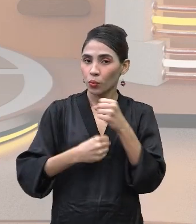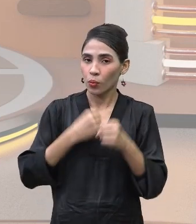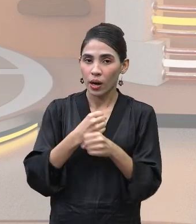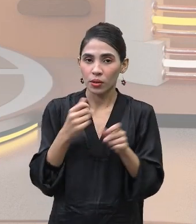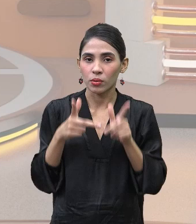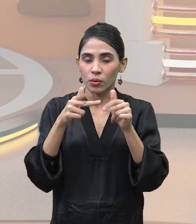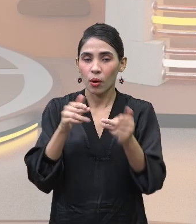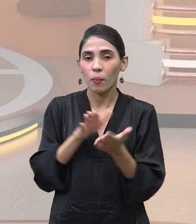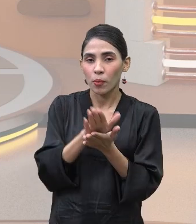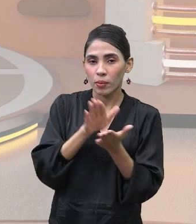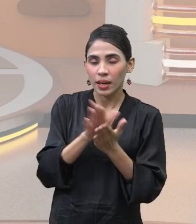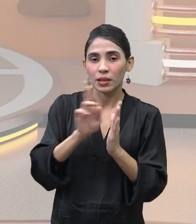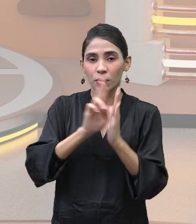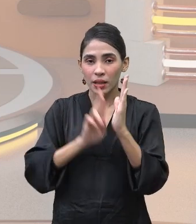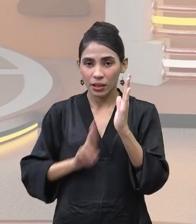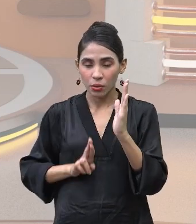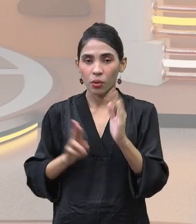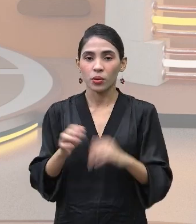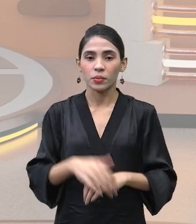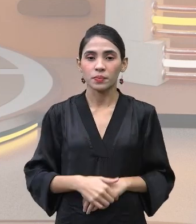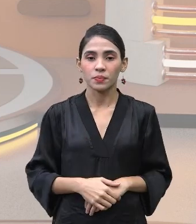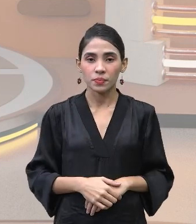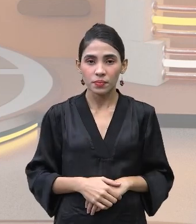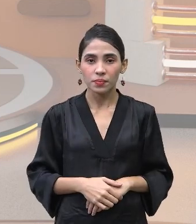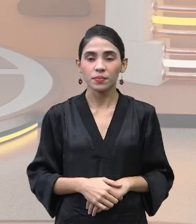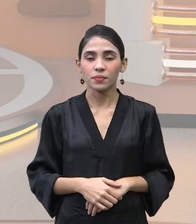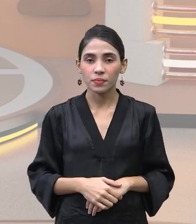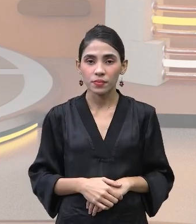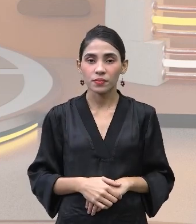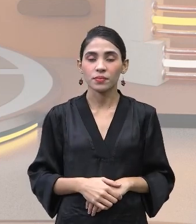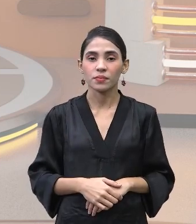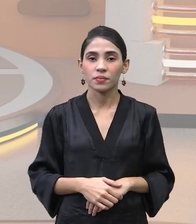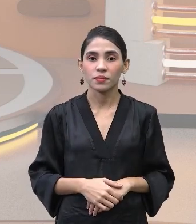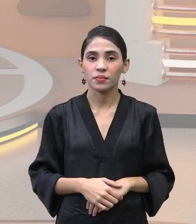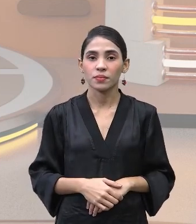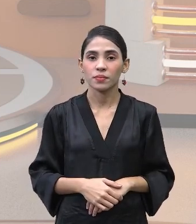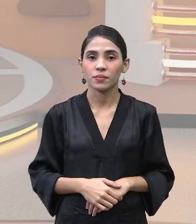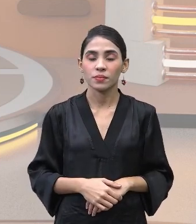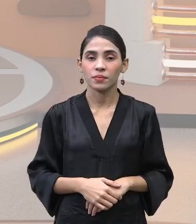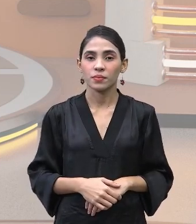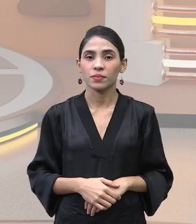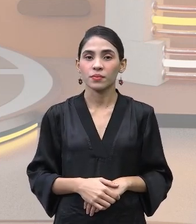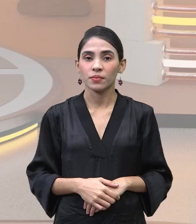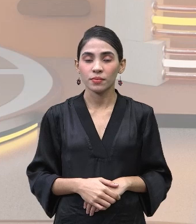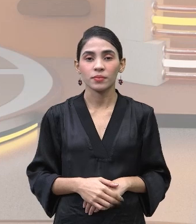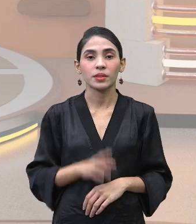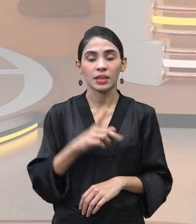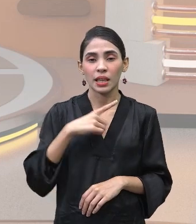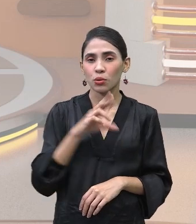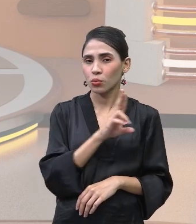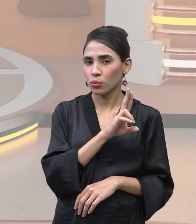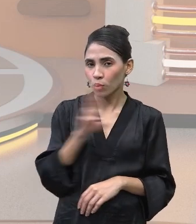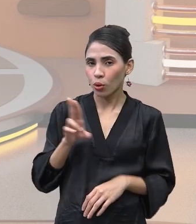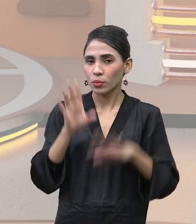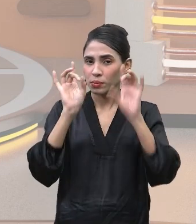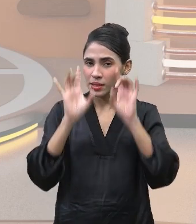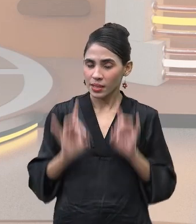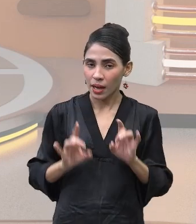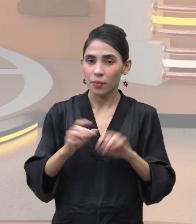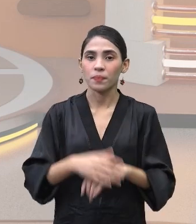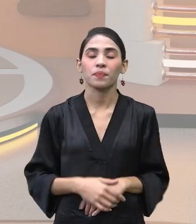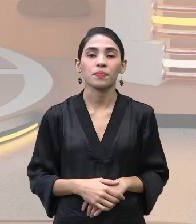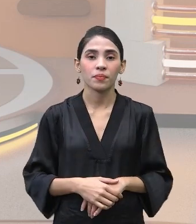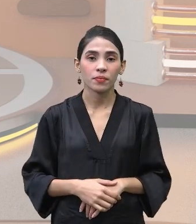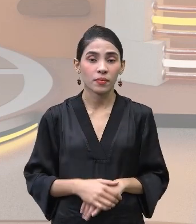foi publicado o relatório do Clube de Roma, o relatório intitulado Os Limites do Crescimento.